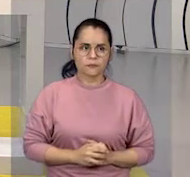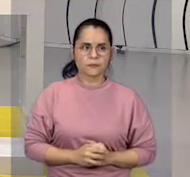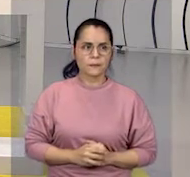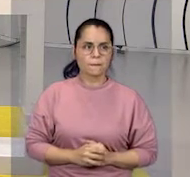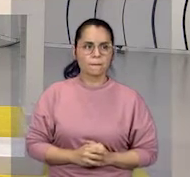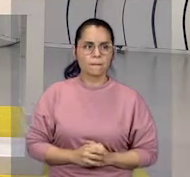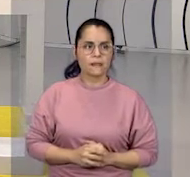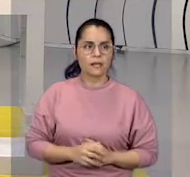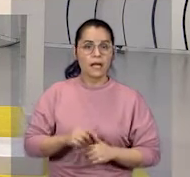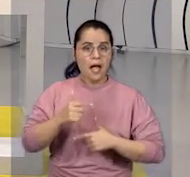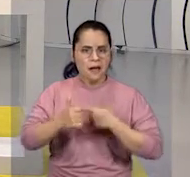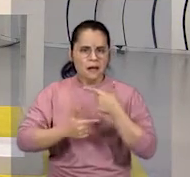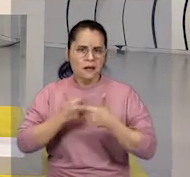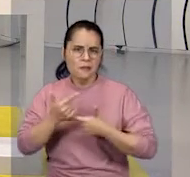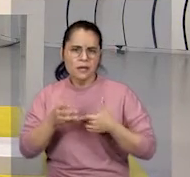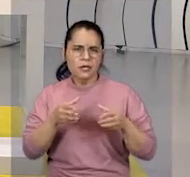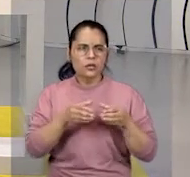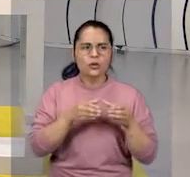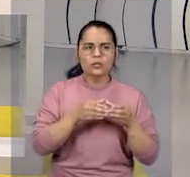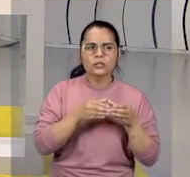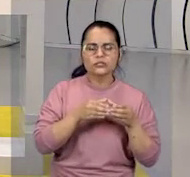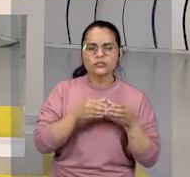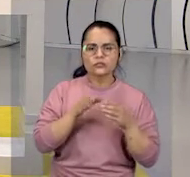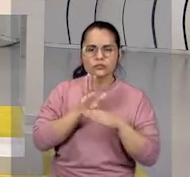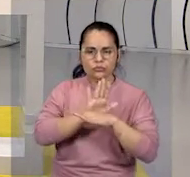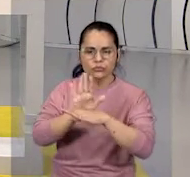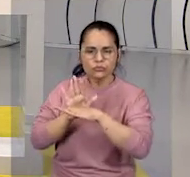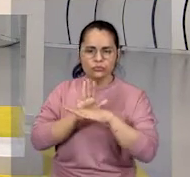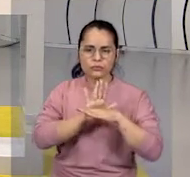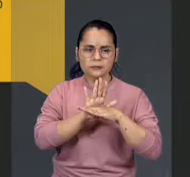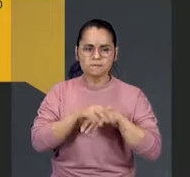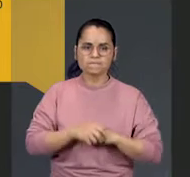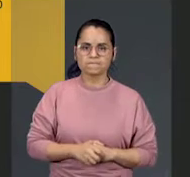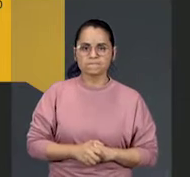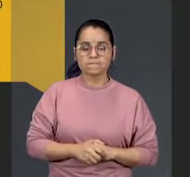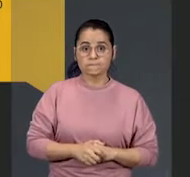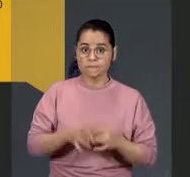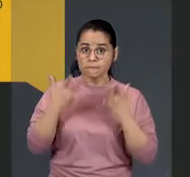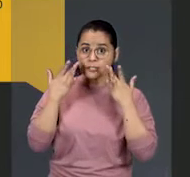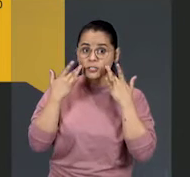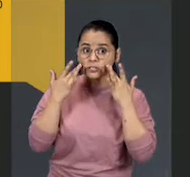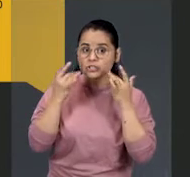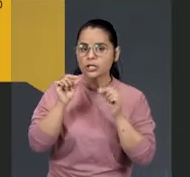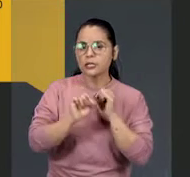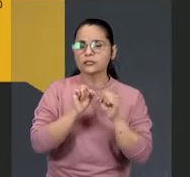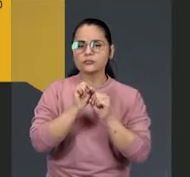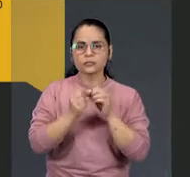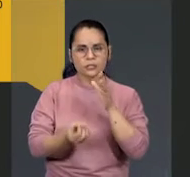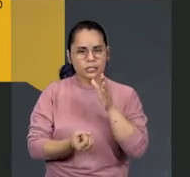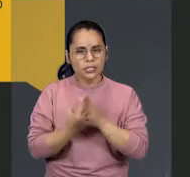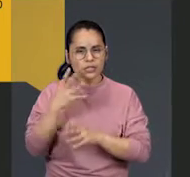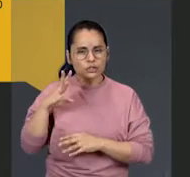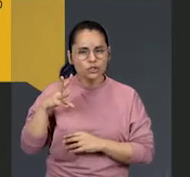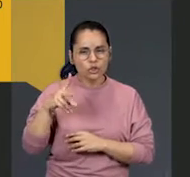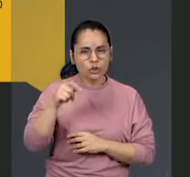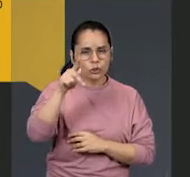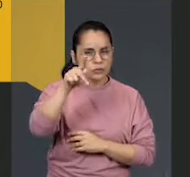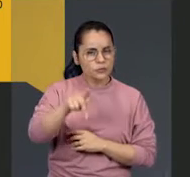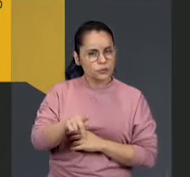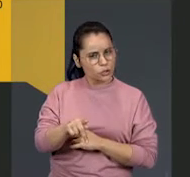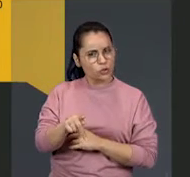Trabalho coletivo e colaborativo. Uma peça de teatro é uma criação de todas as